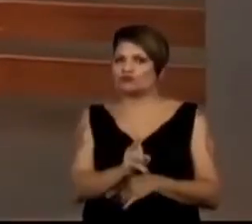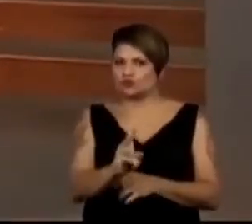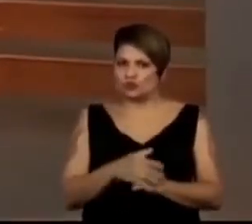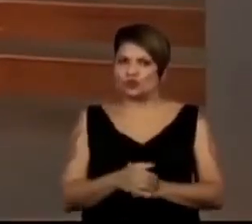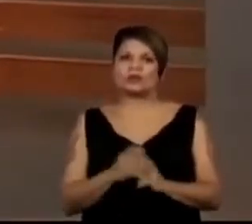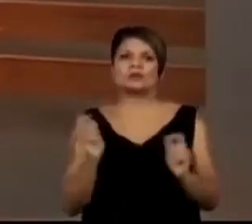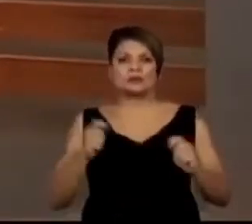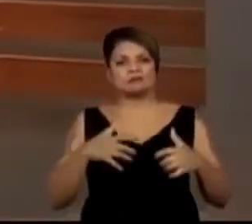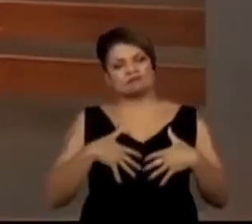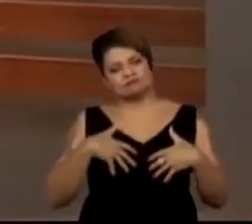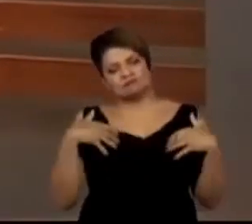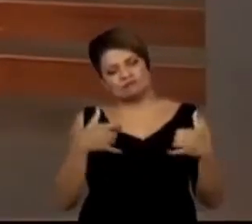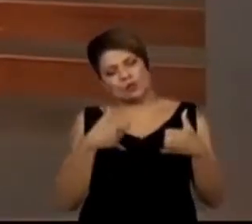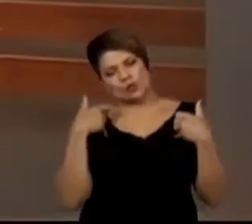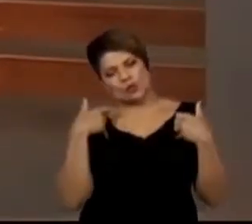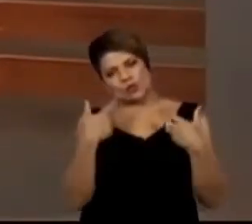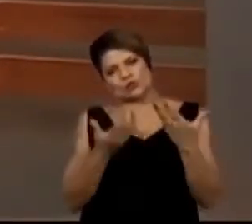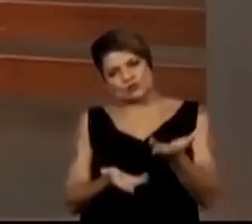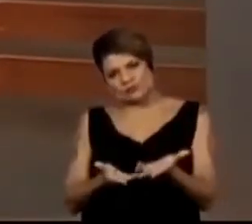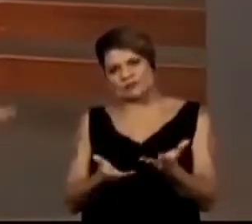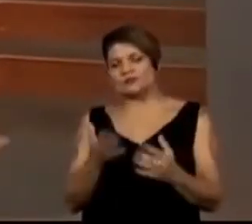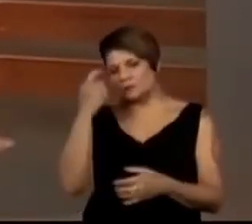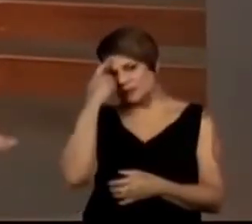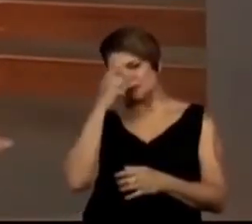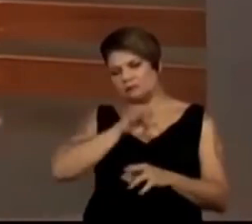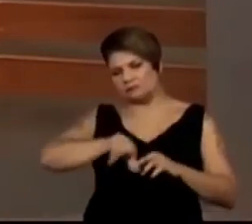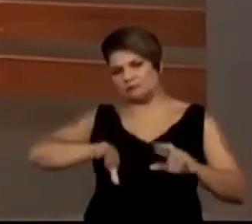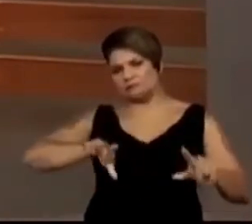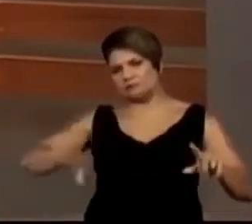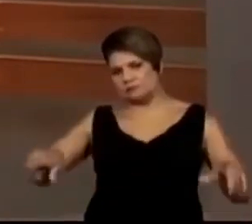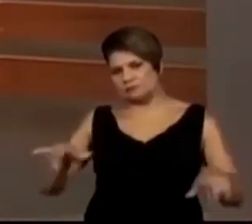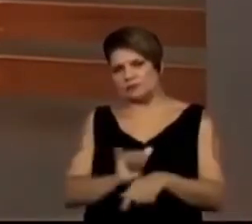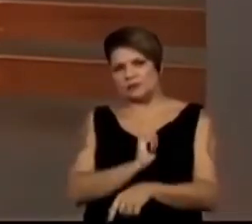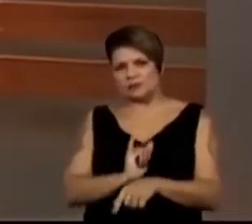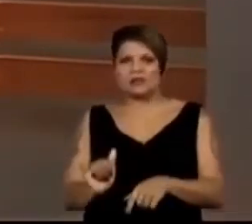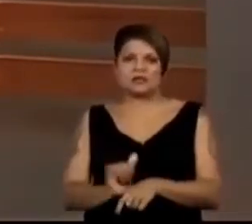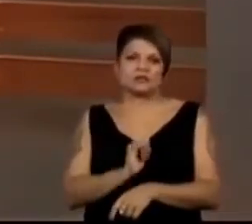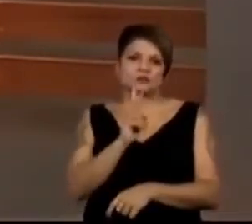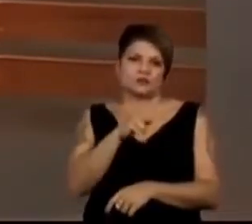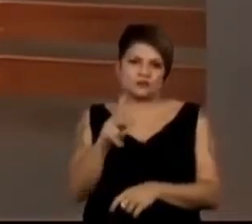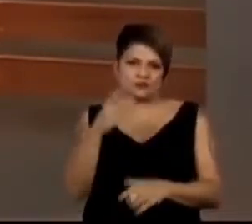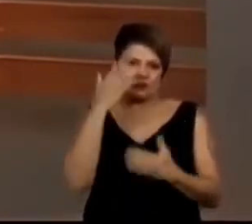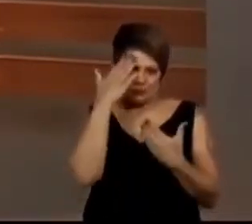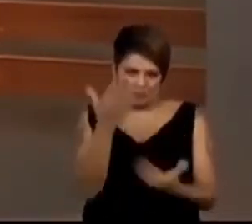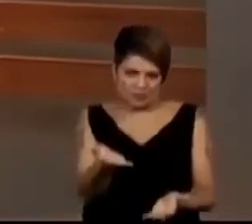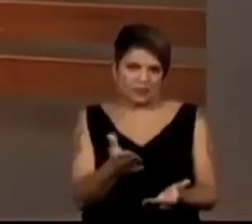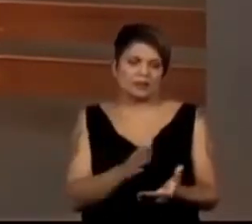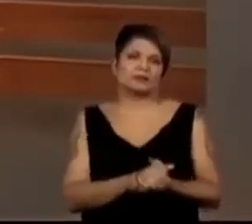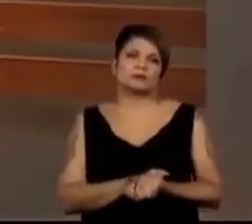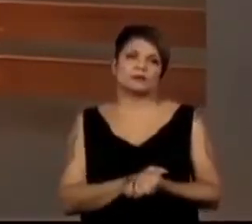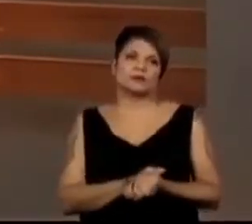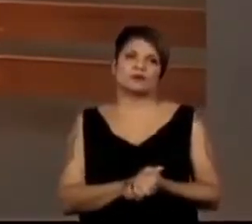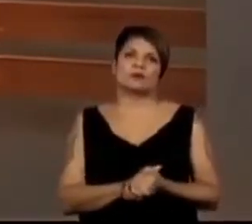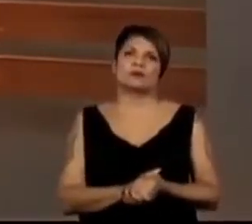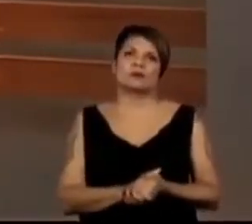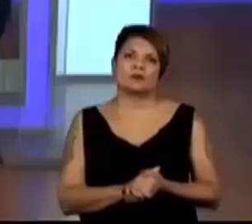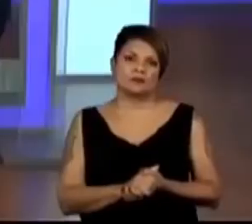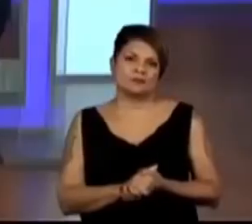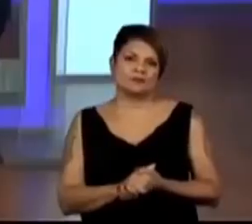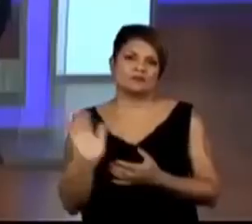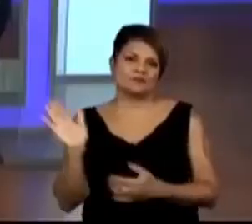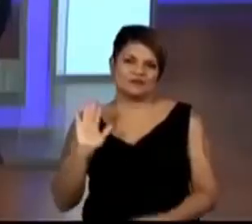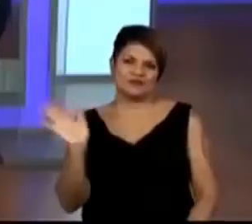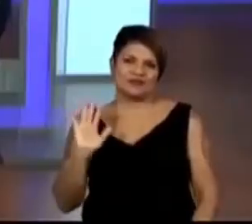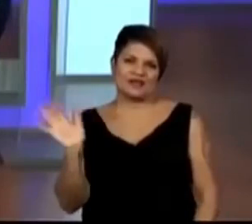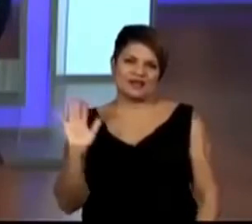gente ter mais orgulho. Isso faz a gente começar a pensar em estratégias diferenciadas. Professores, obrigado pelo apoio junto. Professora, obrigada.